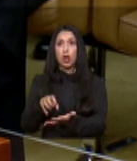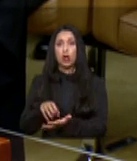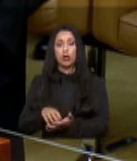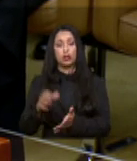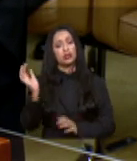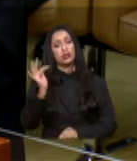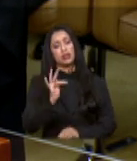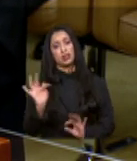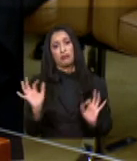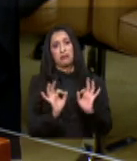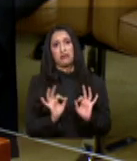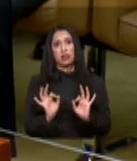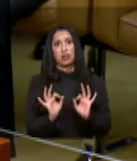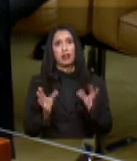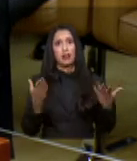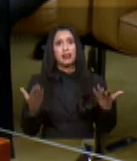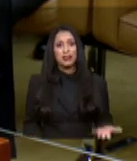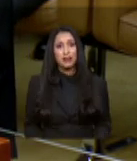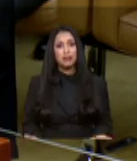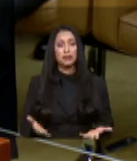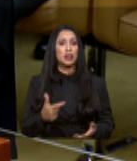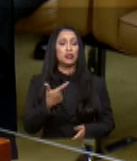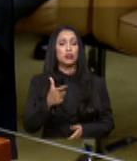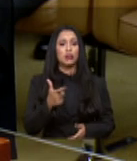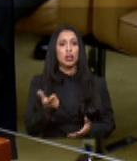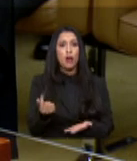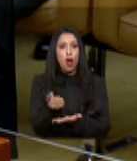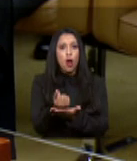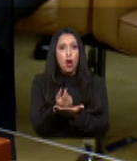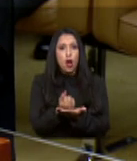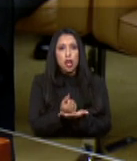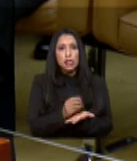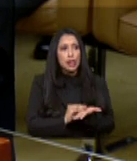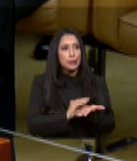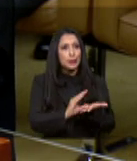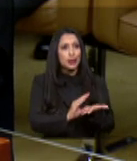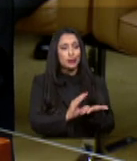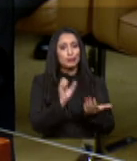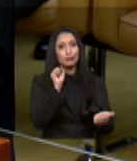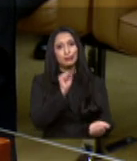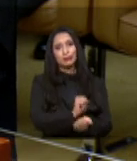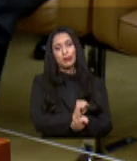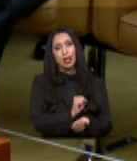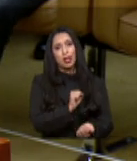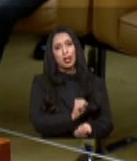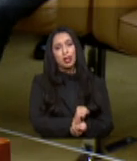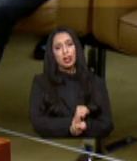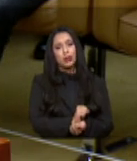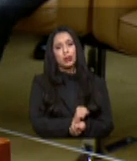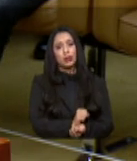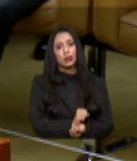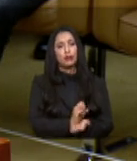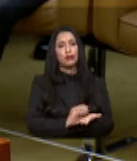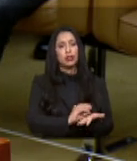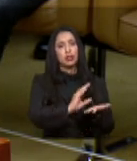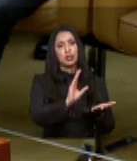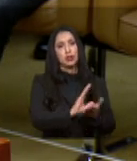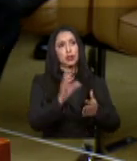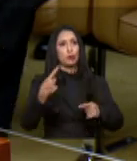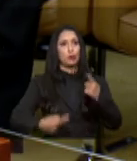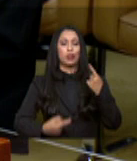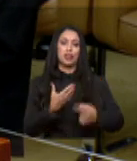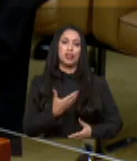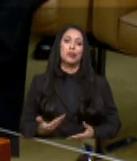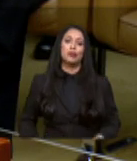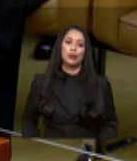entidades federais. Também houve a inexecução do orçamento disponível e congelamento do financiamento da política pública.